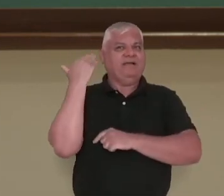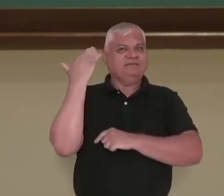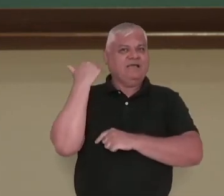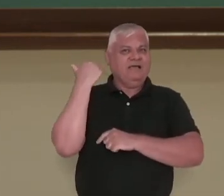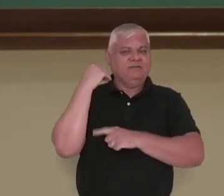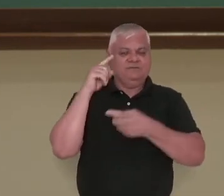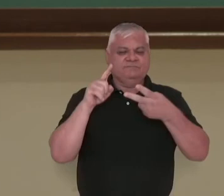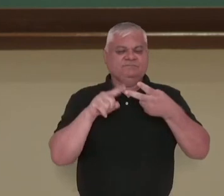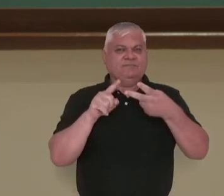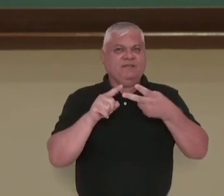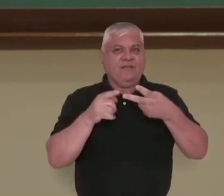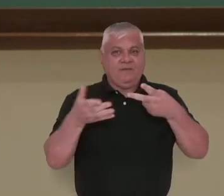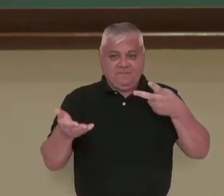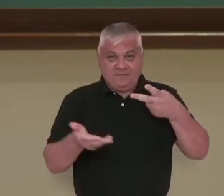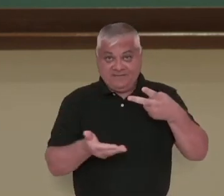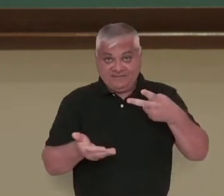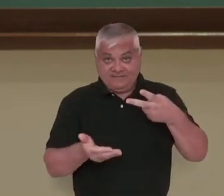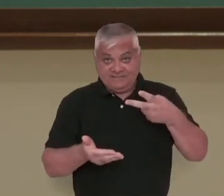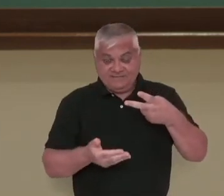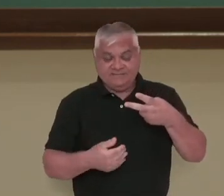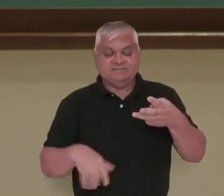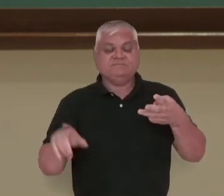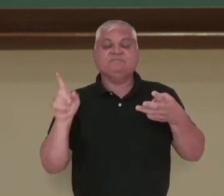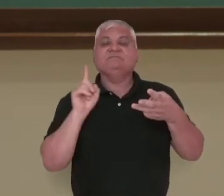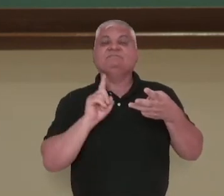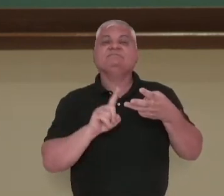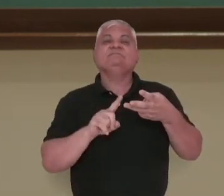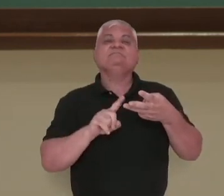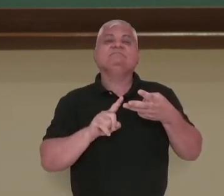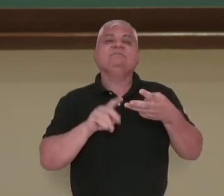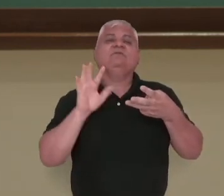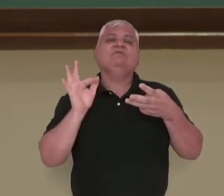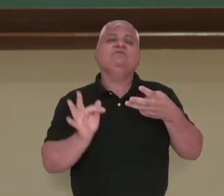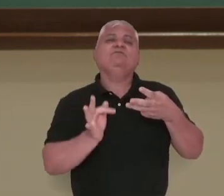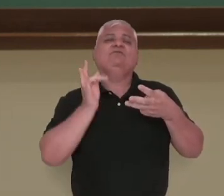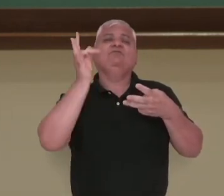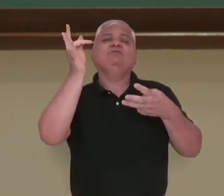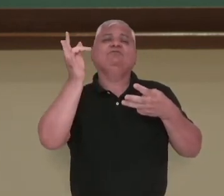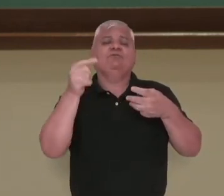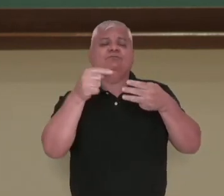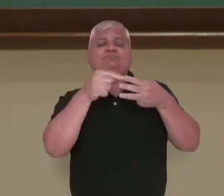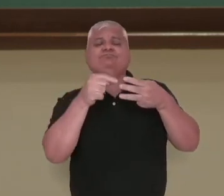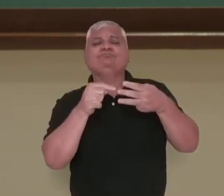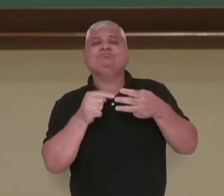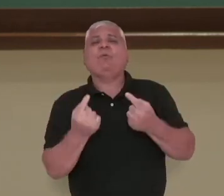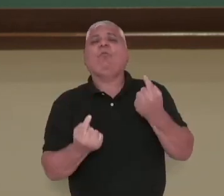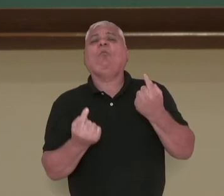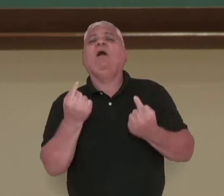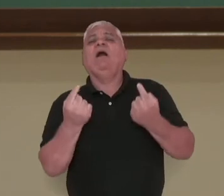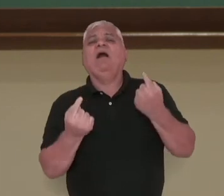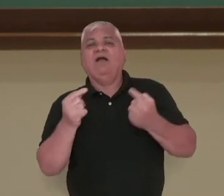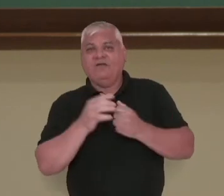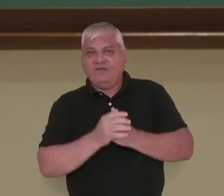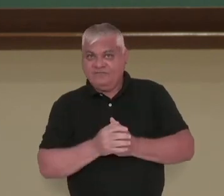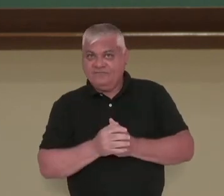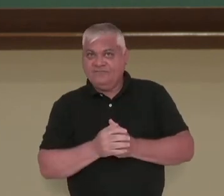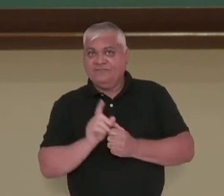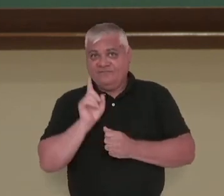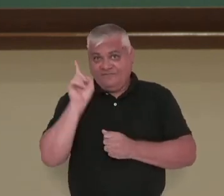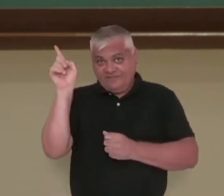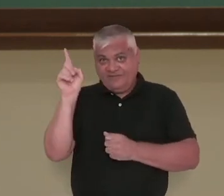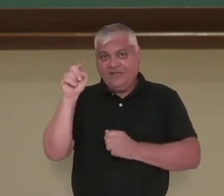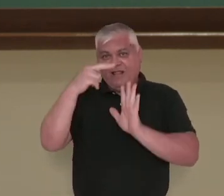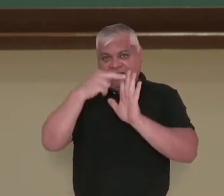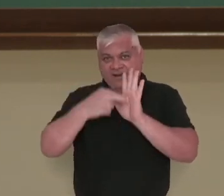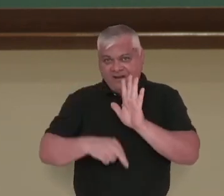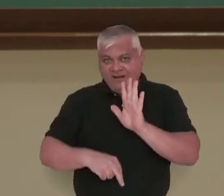né? Presente se refere a situações que estão ocorrendo no momento atual e futuro, situações que ainda acontecerão.